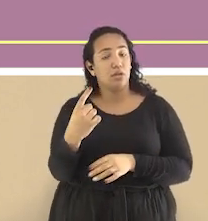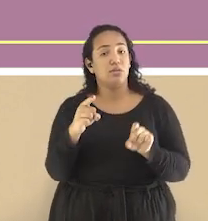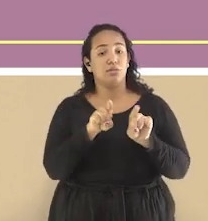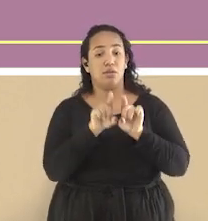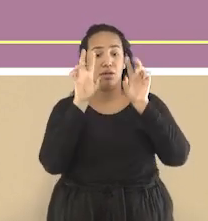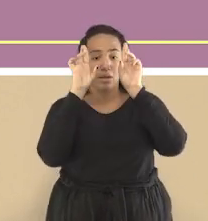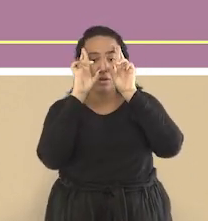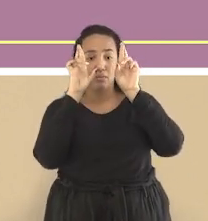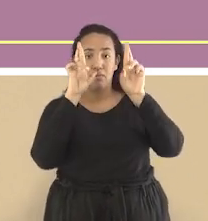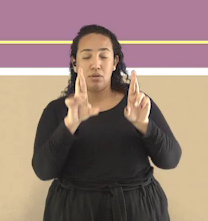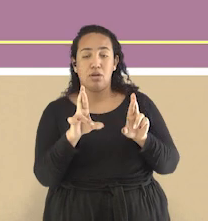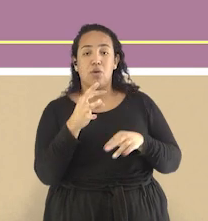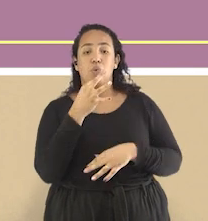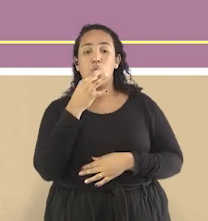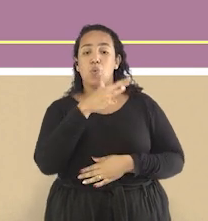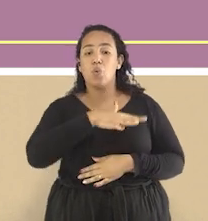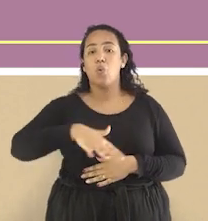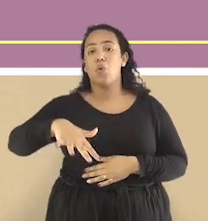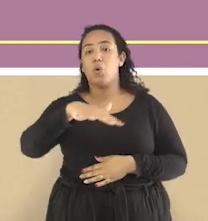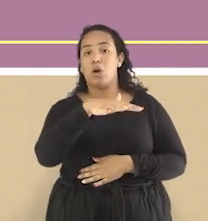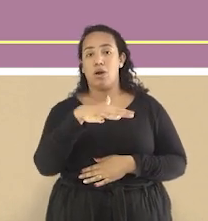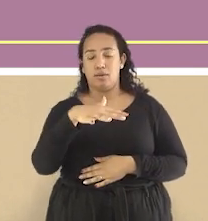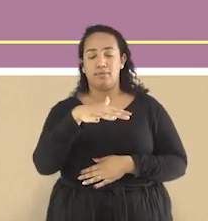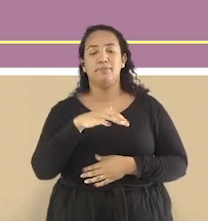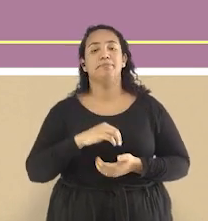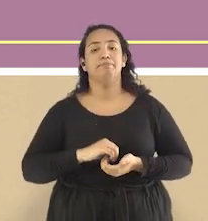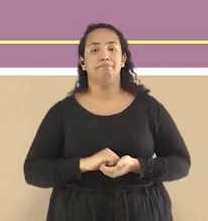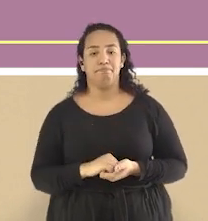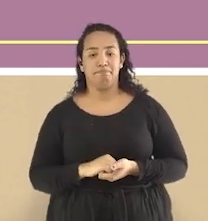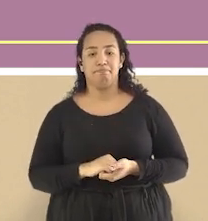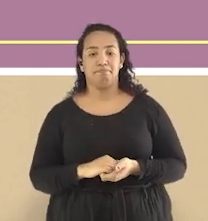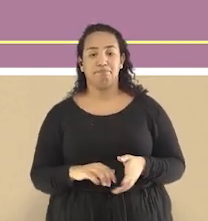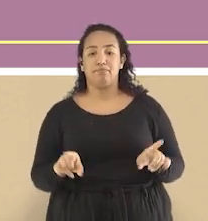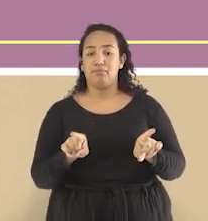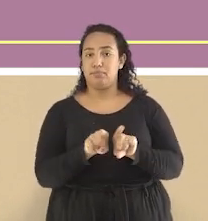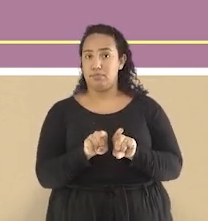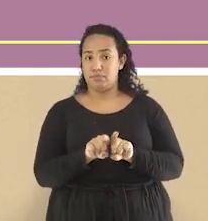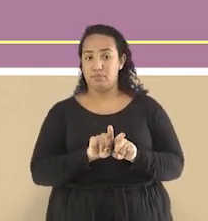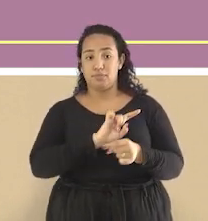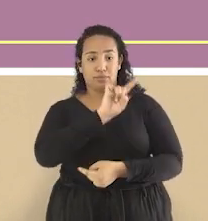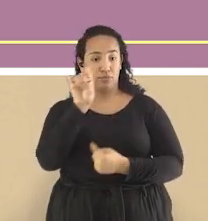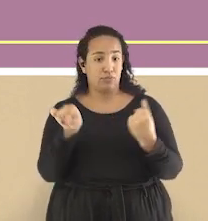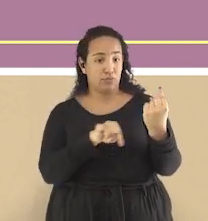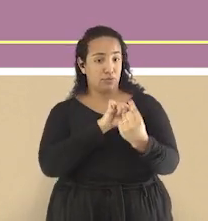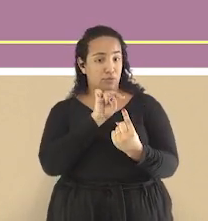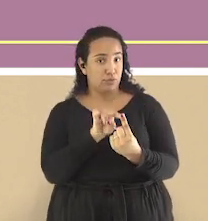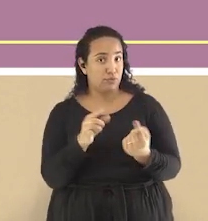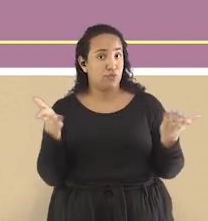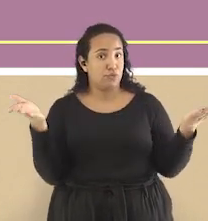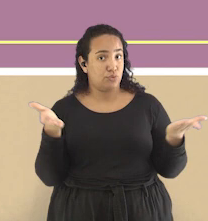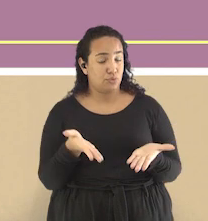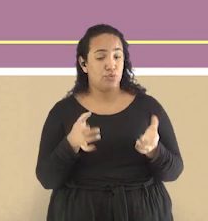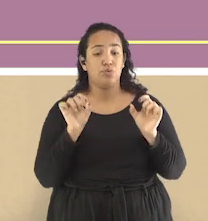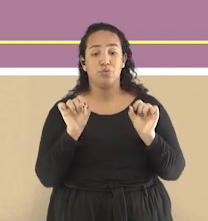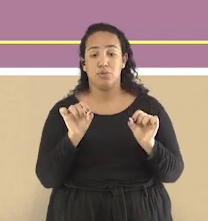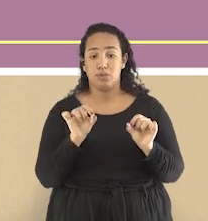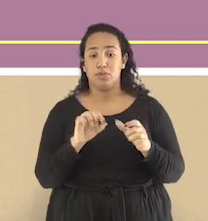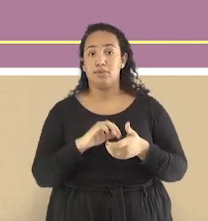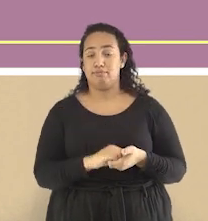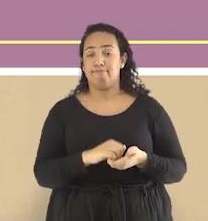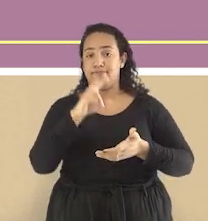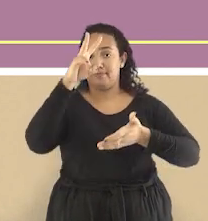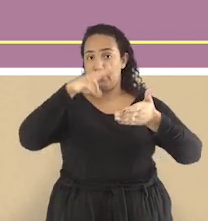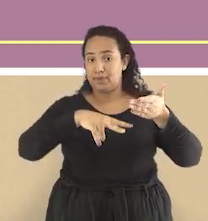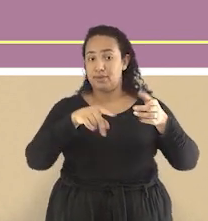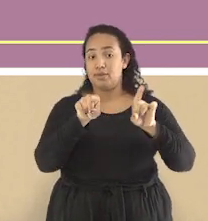respeito pelos conhecimentos desenvolvidos pelos companheiros. E tem como objetivo específico